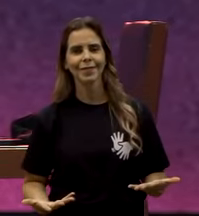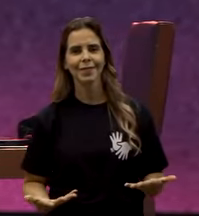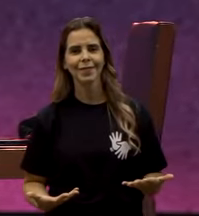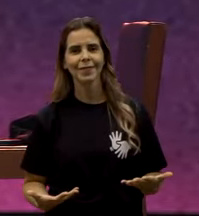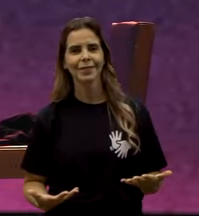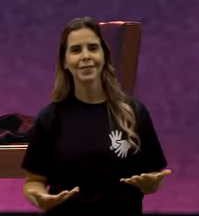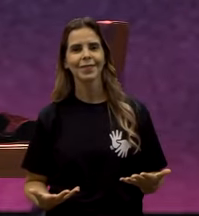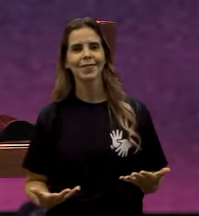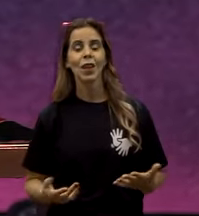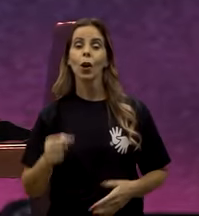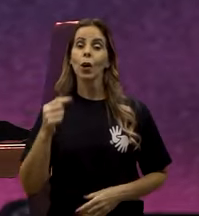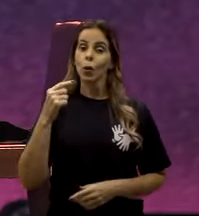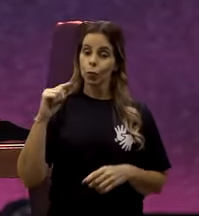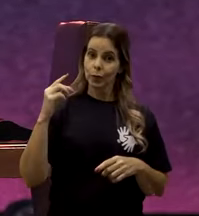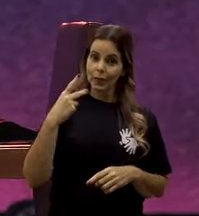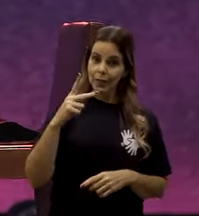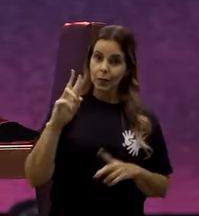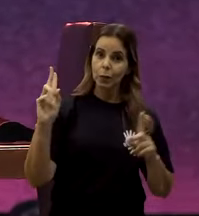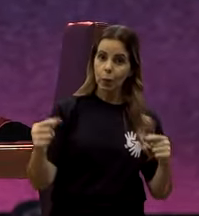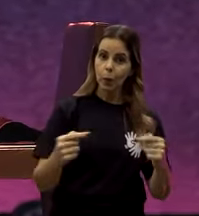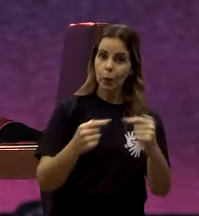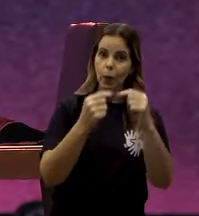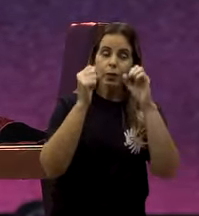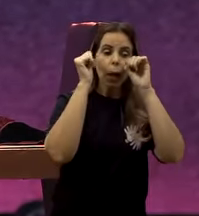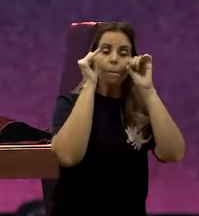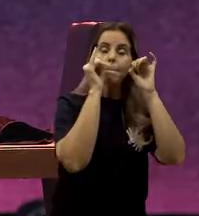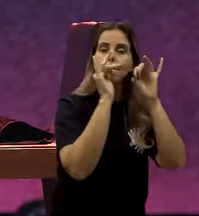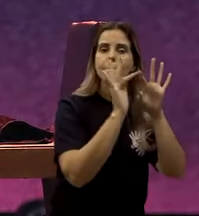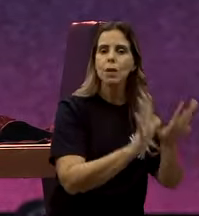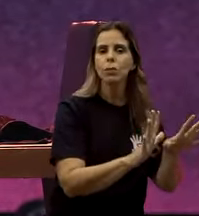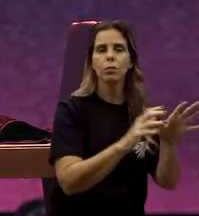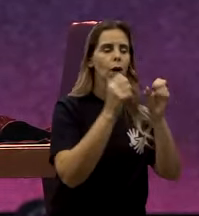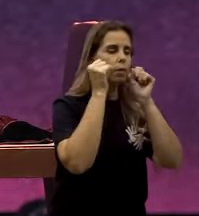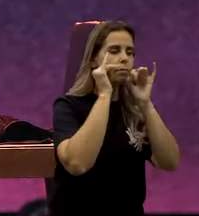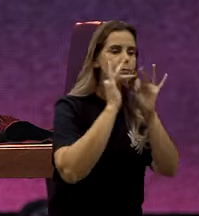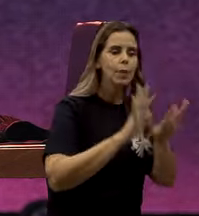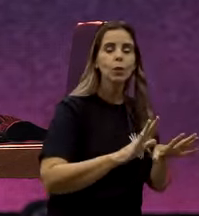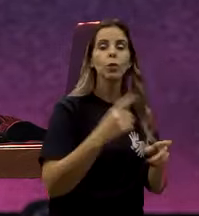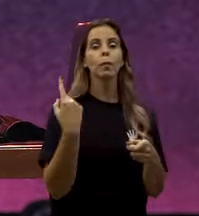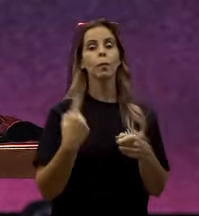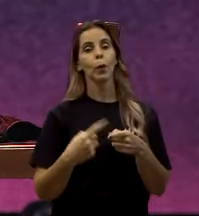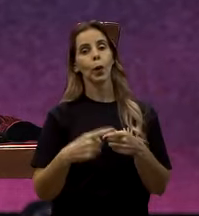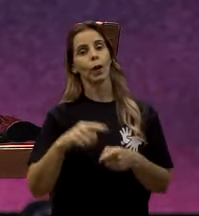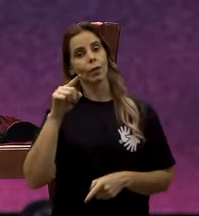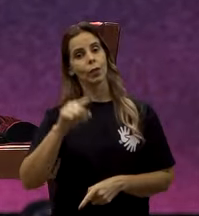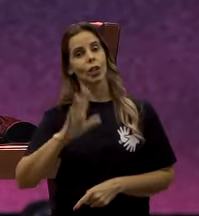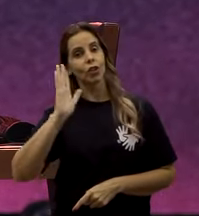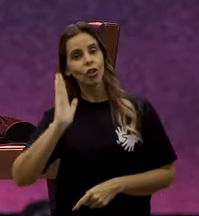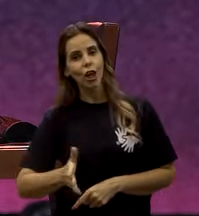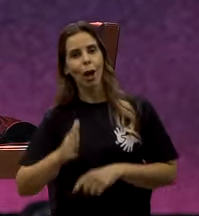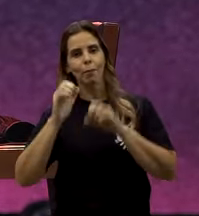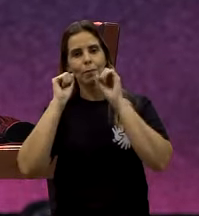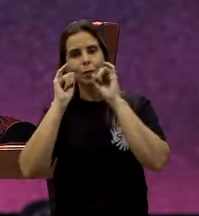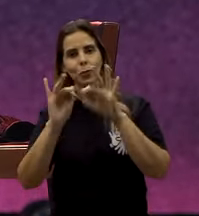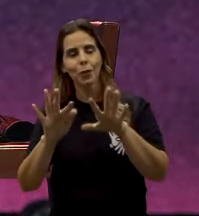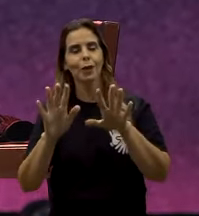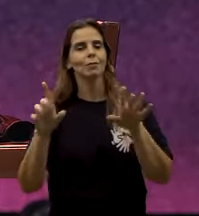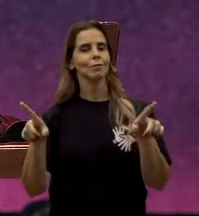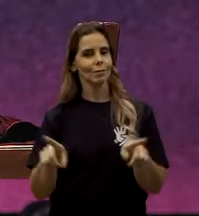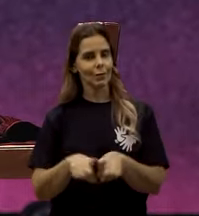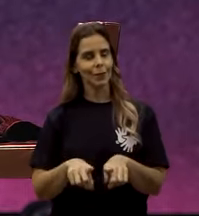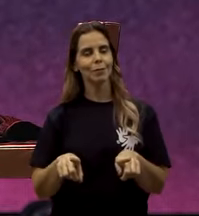irmão os Car fica assim não dá para parar ele não ela não para de jeito